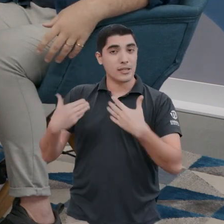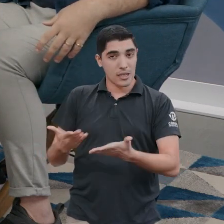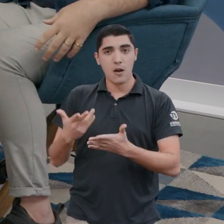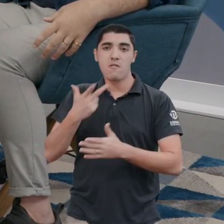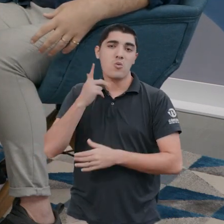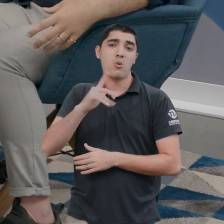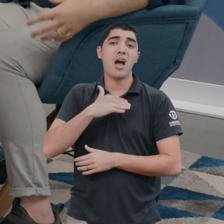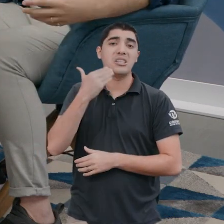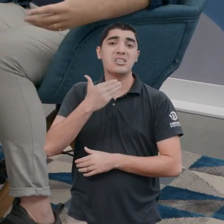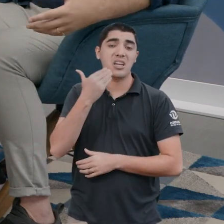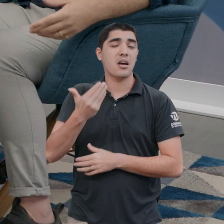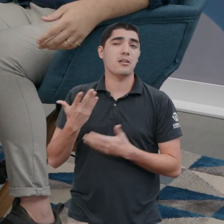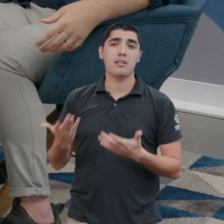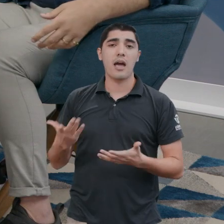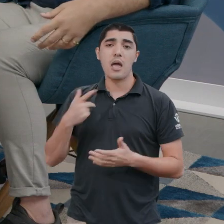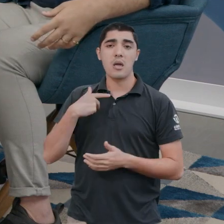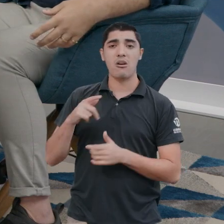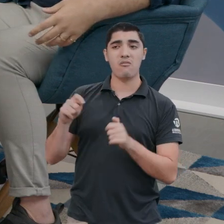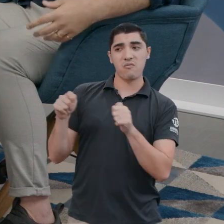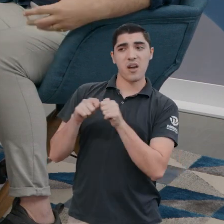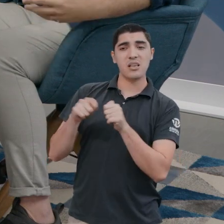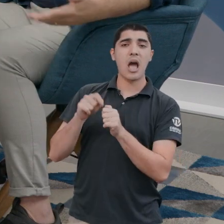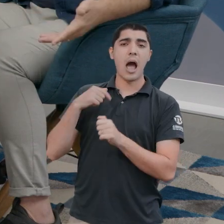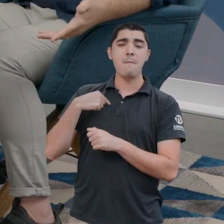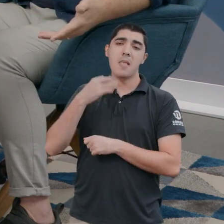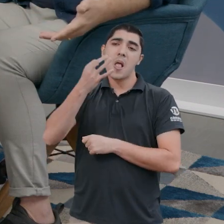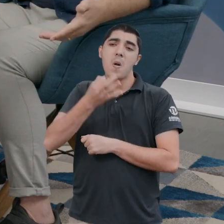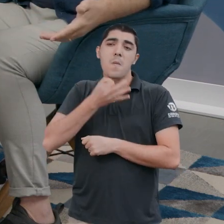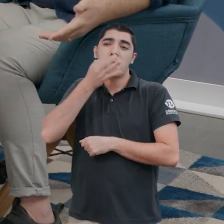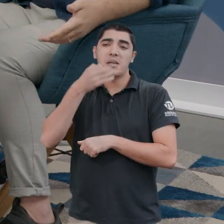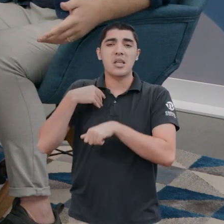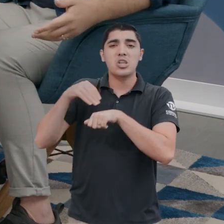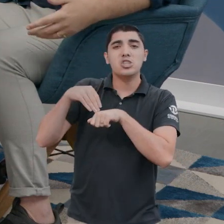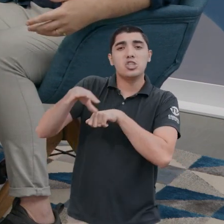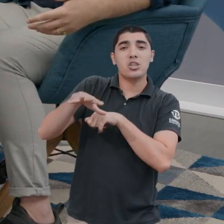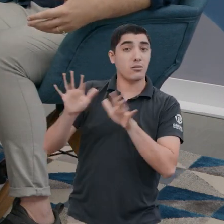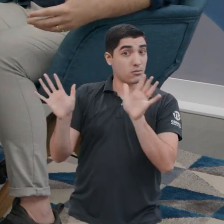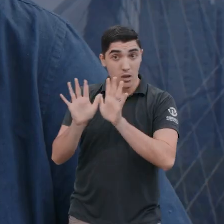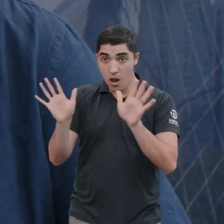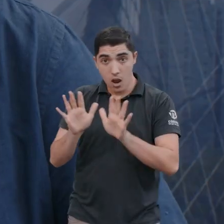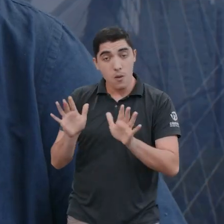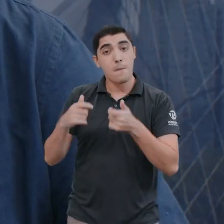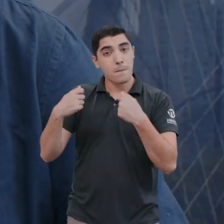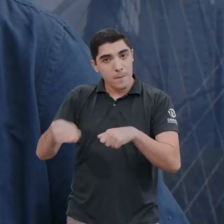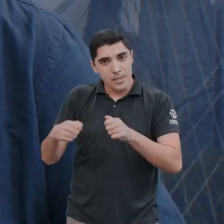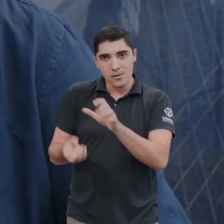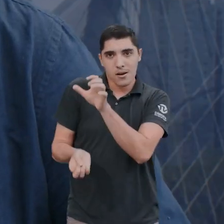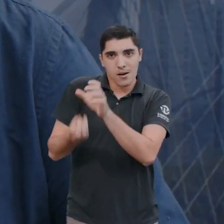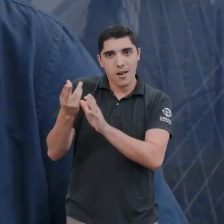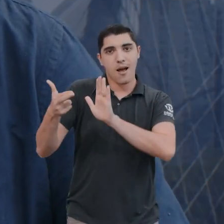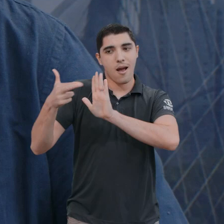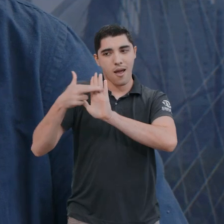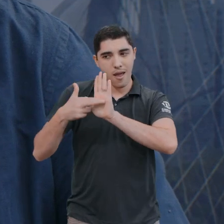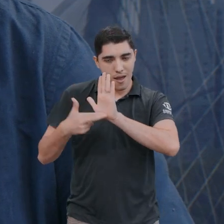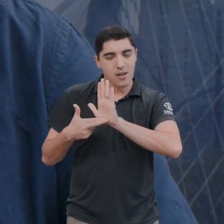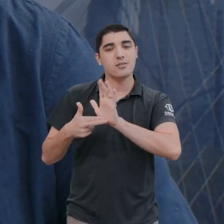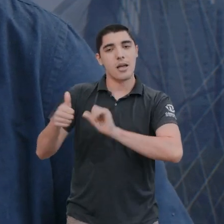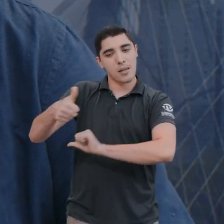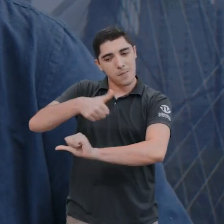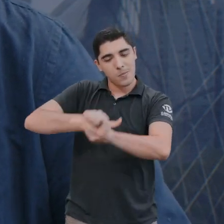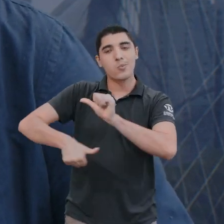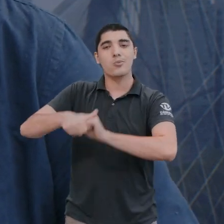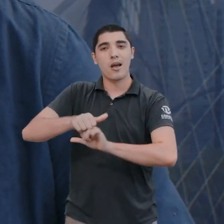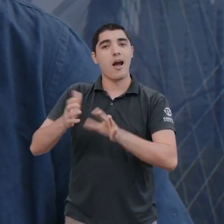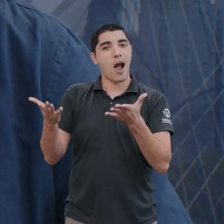não adianta apenas você sugerir para as marcas isso, mas você precisa criar regras e